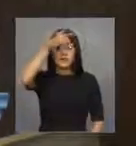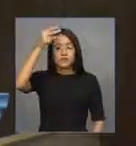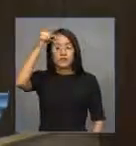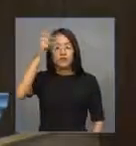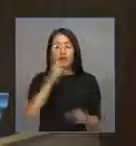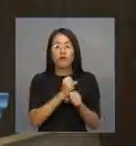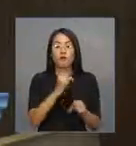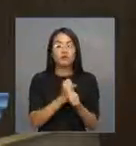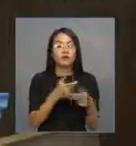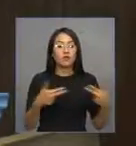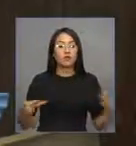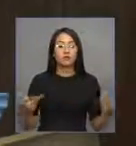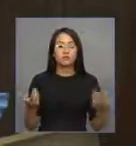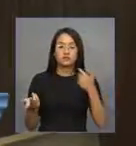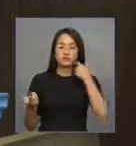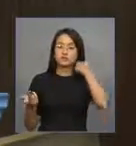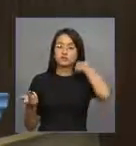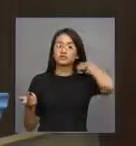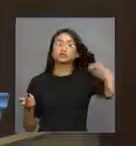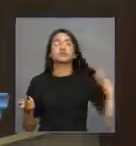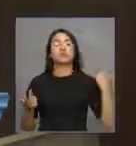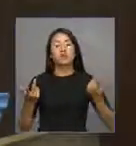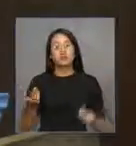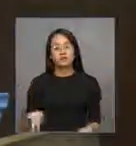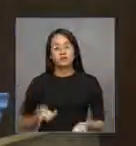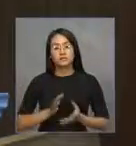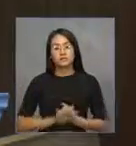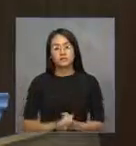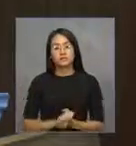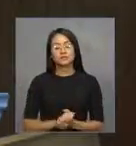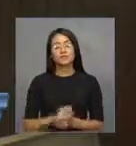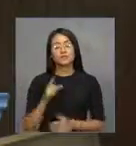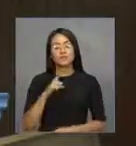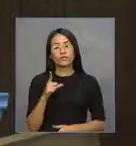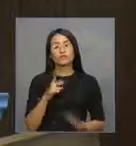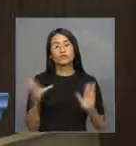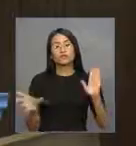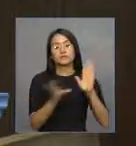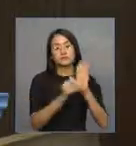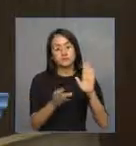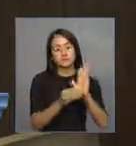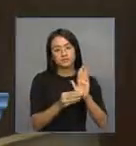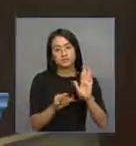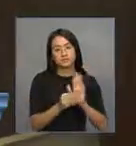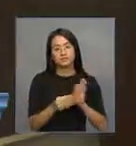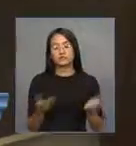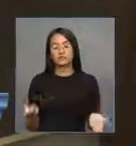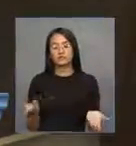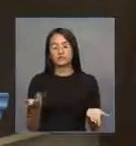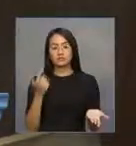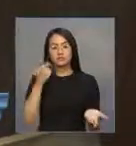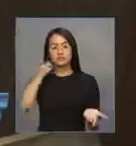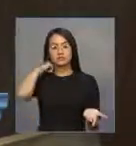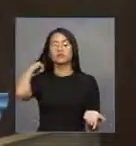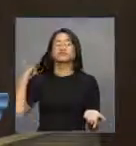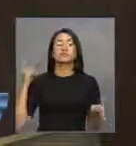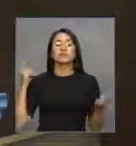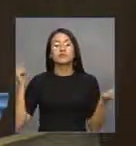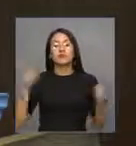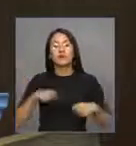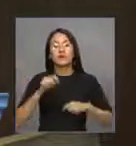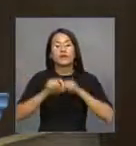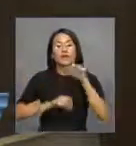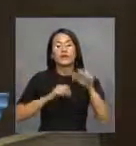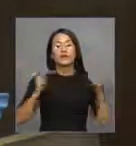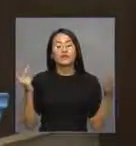Público do Estado do Ceará. De acordo com o parlamentar, com a situação de inadimplência, o município não recebe os benefícios dos